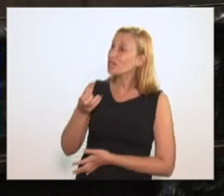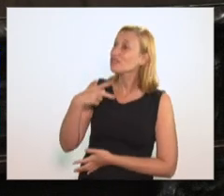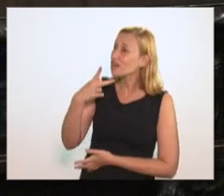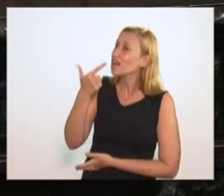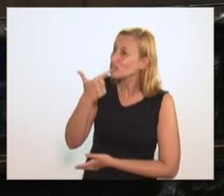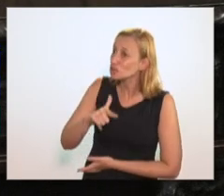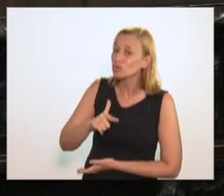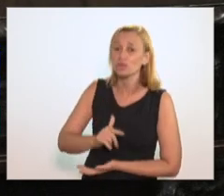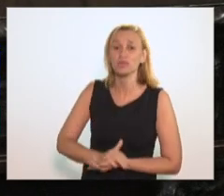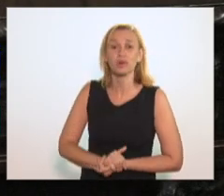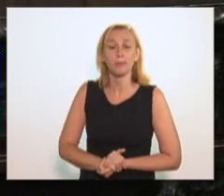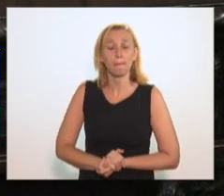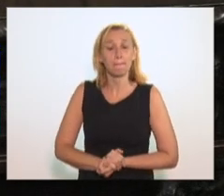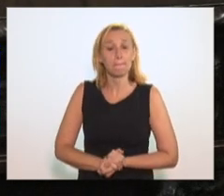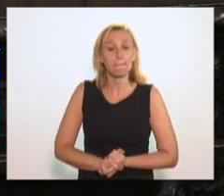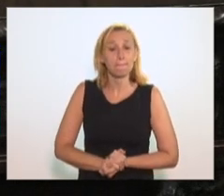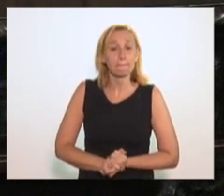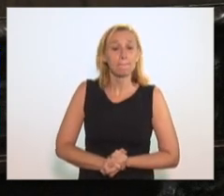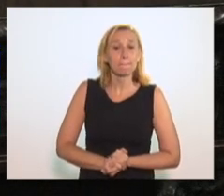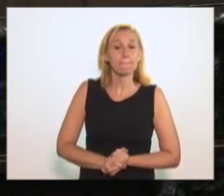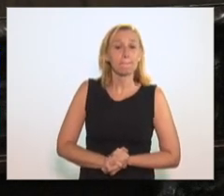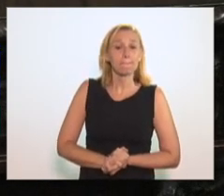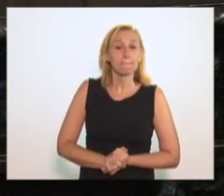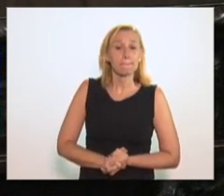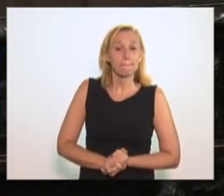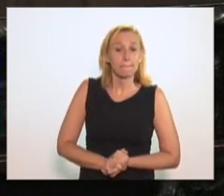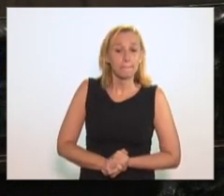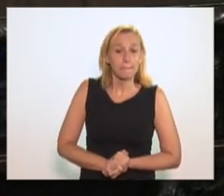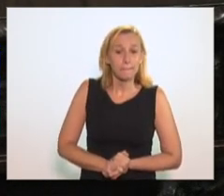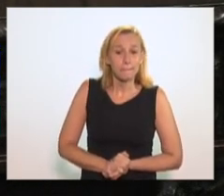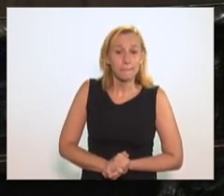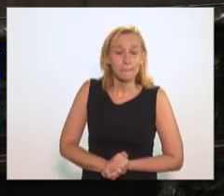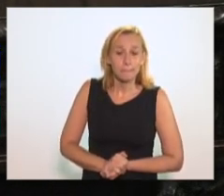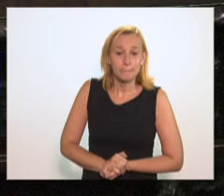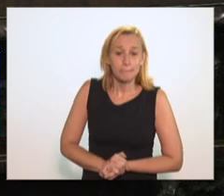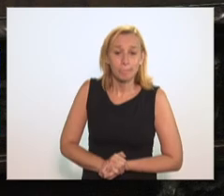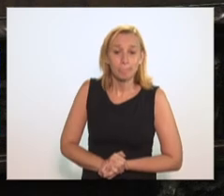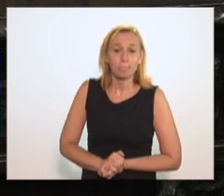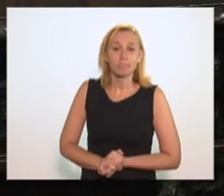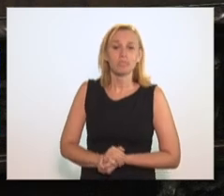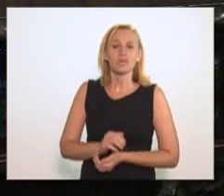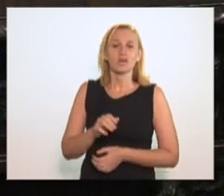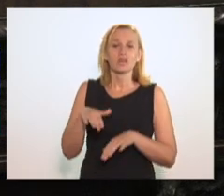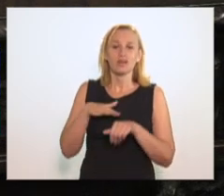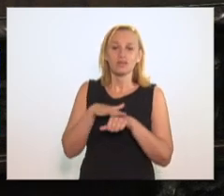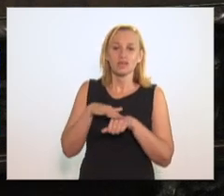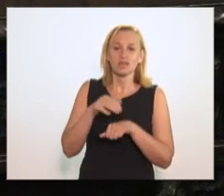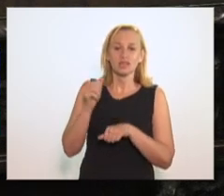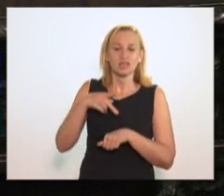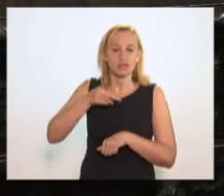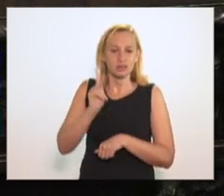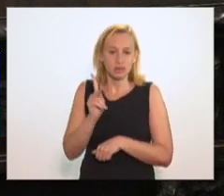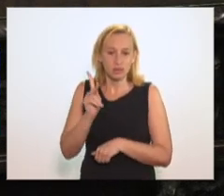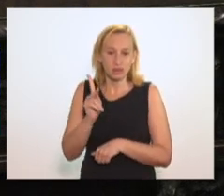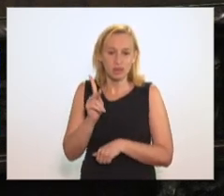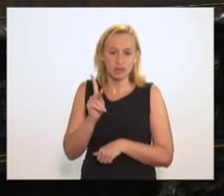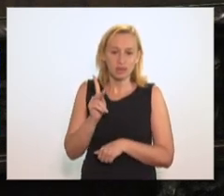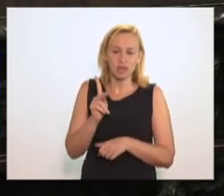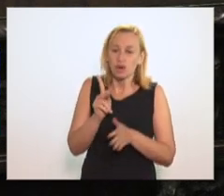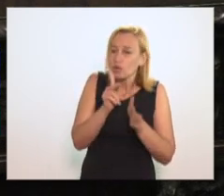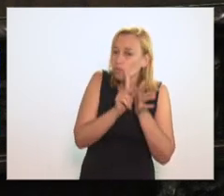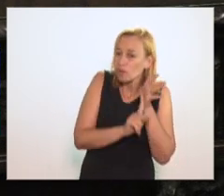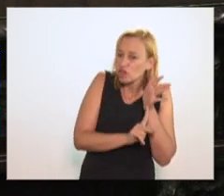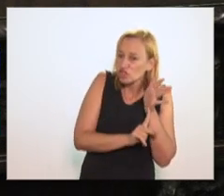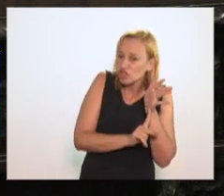uma vez que eu passei olhos enquanto o deputado Rodrigo Morin deputado eu mais uma vez reli o projeto ele não trata